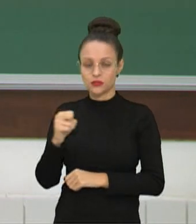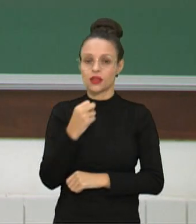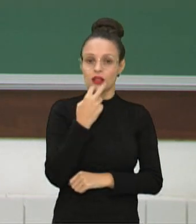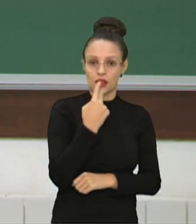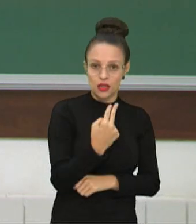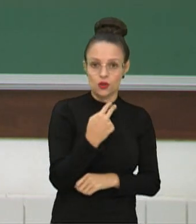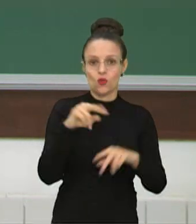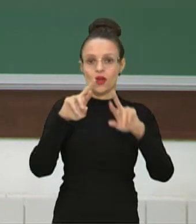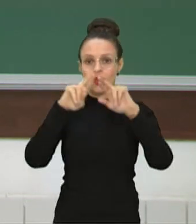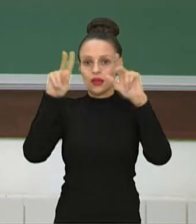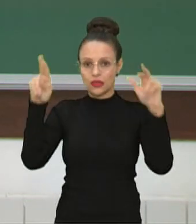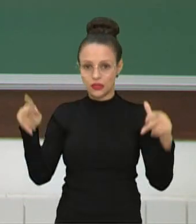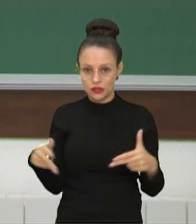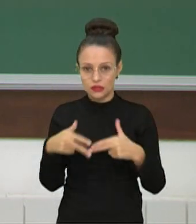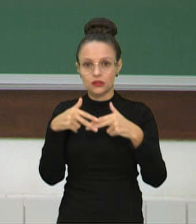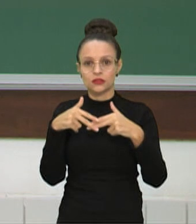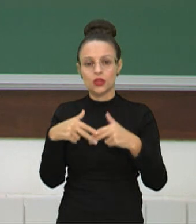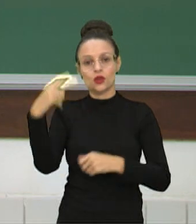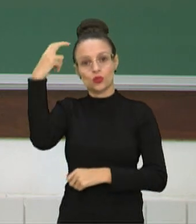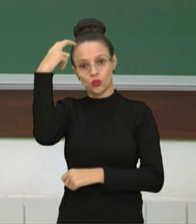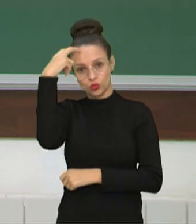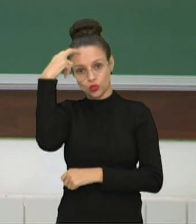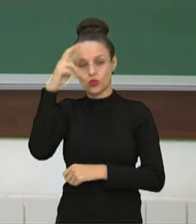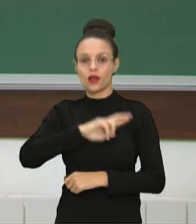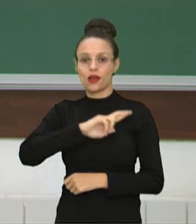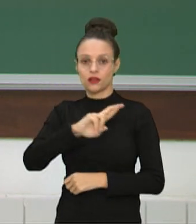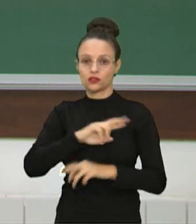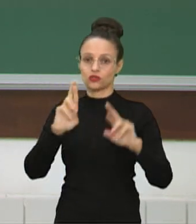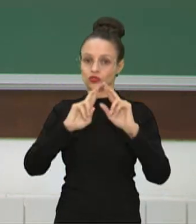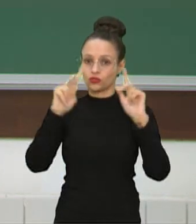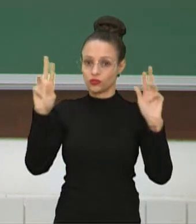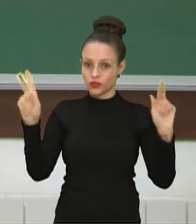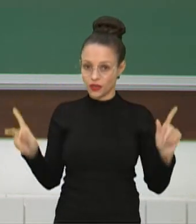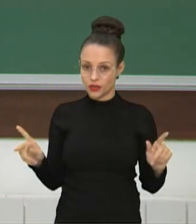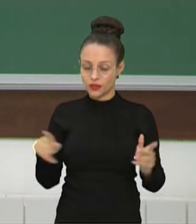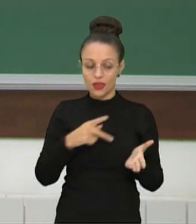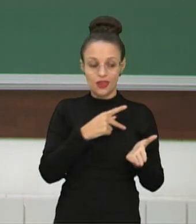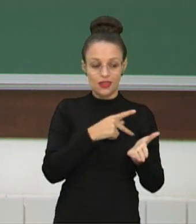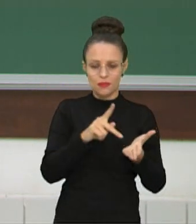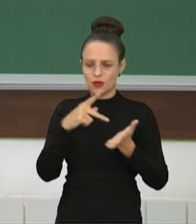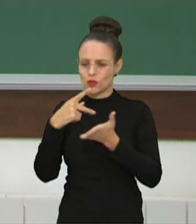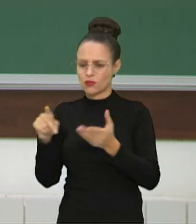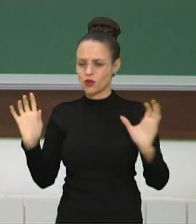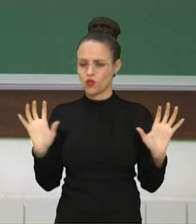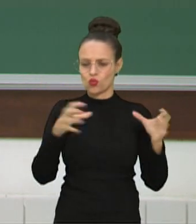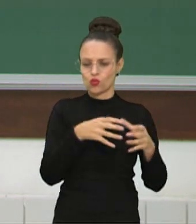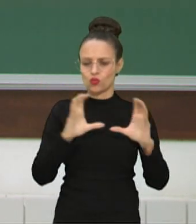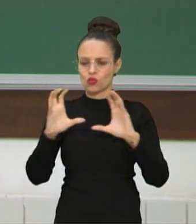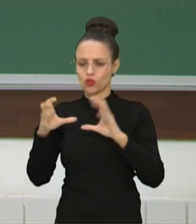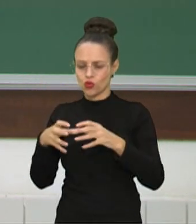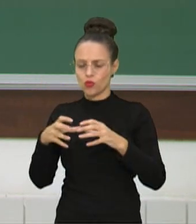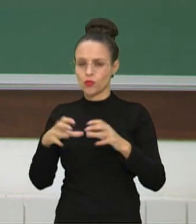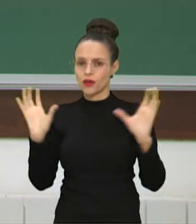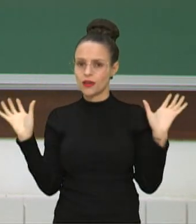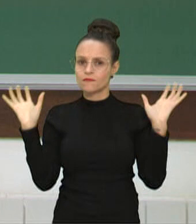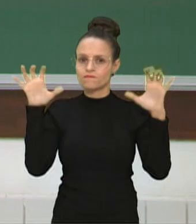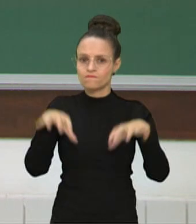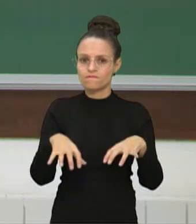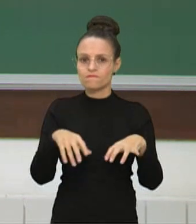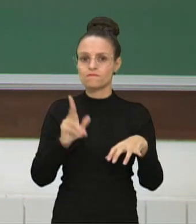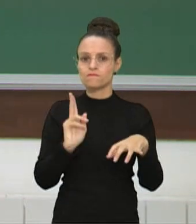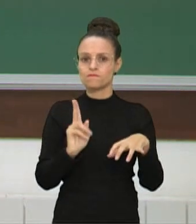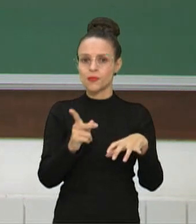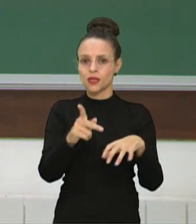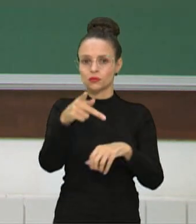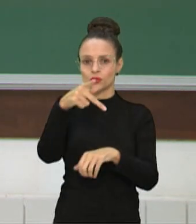alfabeto, etnias, culturas, religiões distintas, inimigos antigos, que vão ser colocados dentro do mesmo